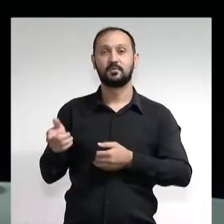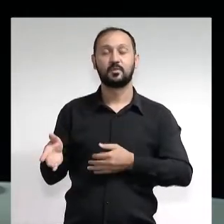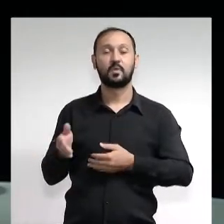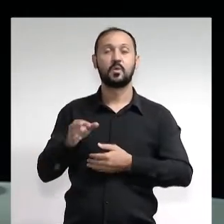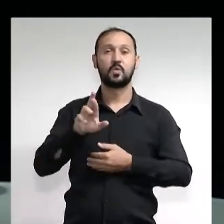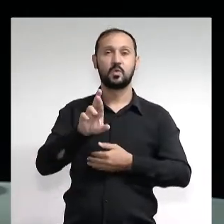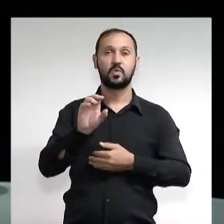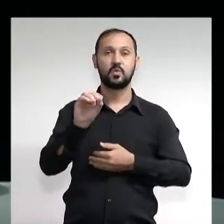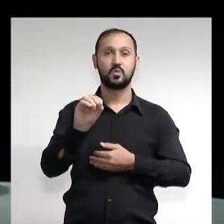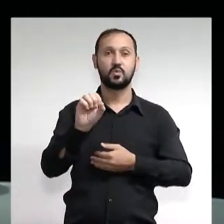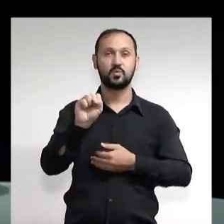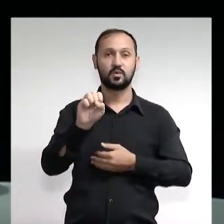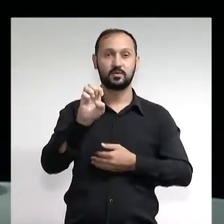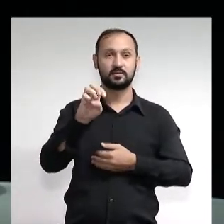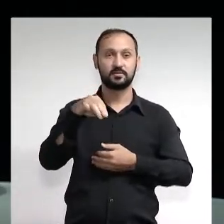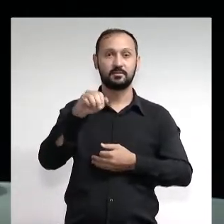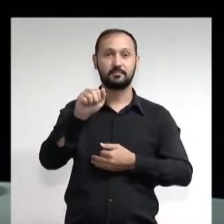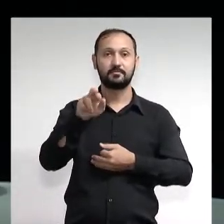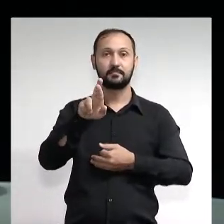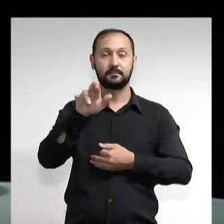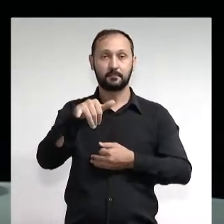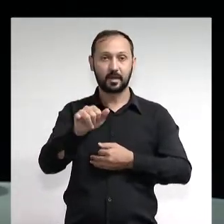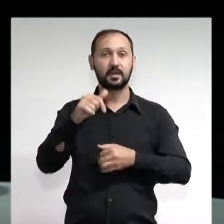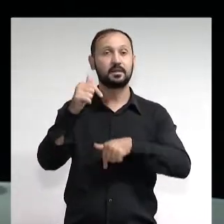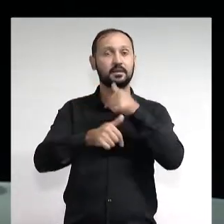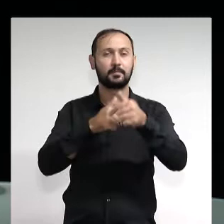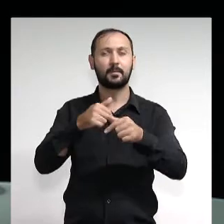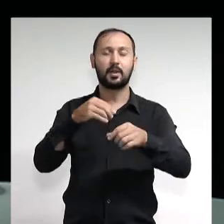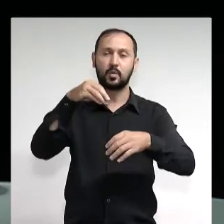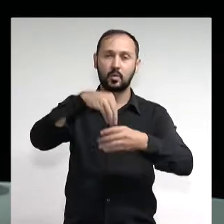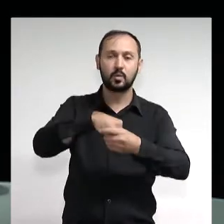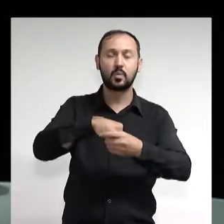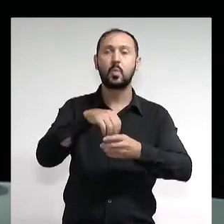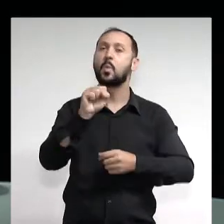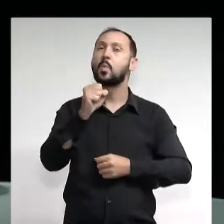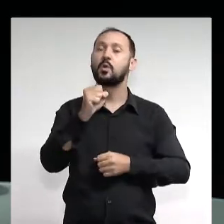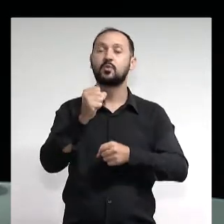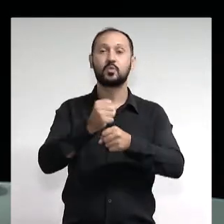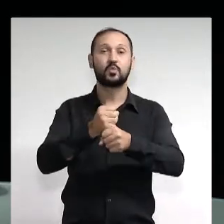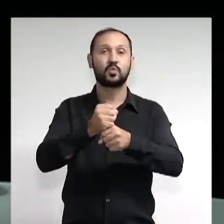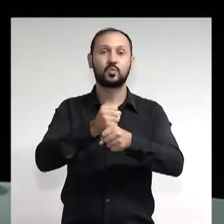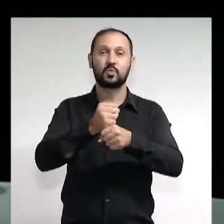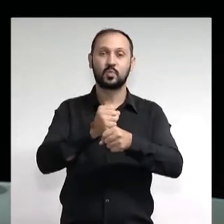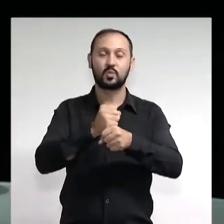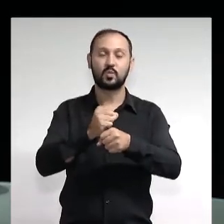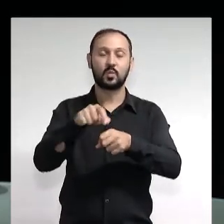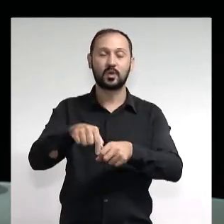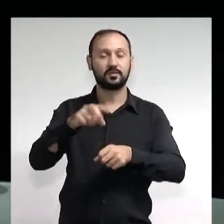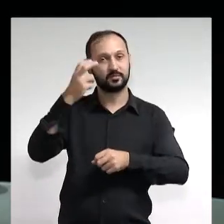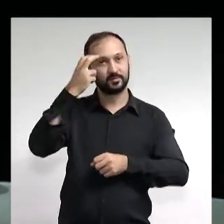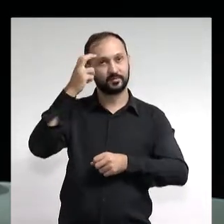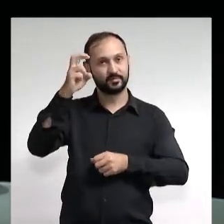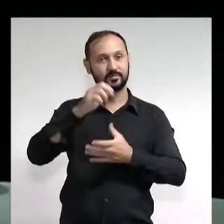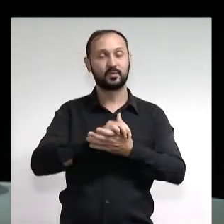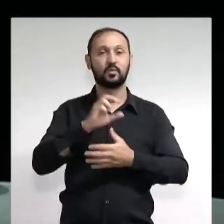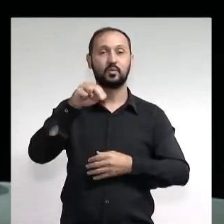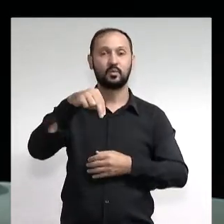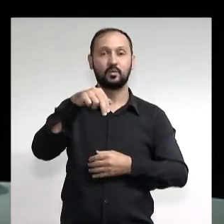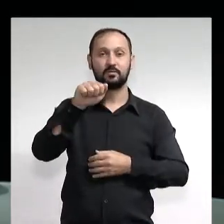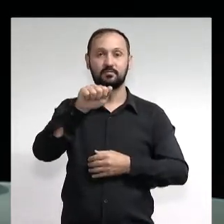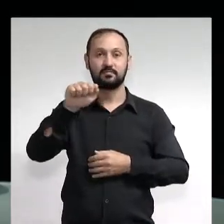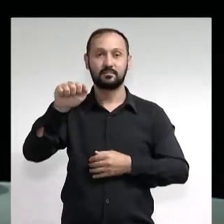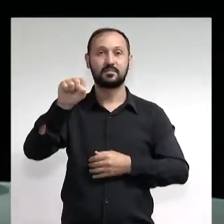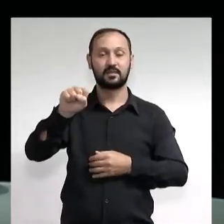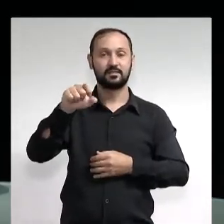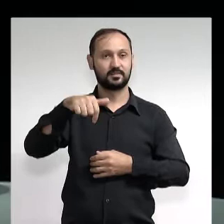do Sul, Rosemary Nantes Ferreira Martins atuou por 8 anos no Núcleo de Atividades para Altas Habilidades e Superdotação,